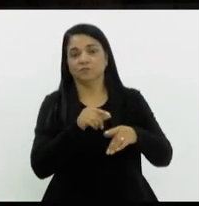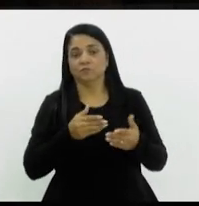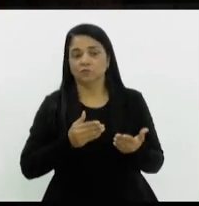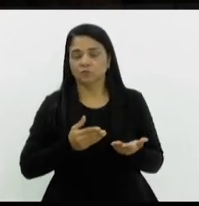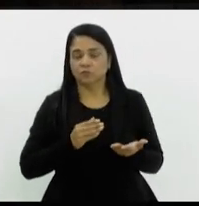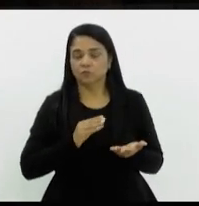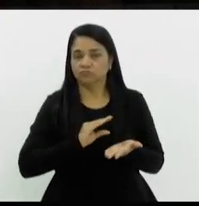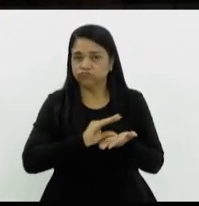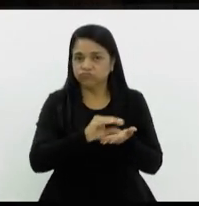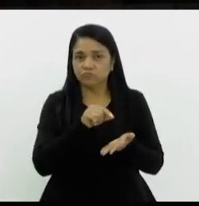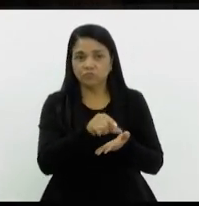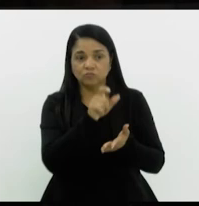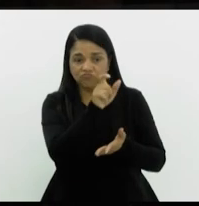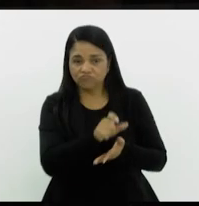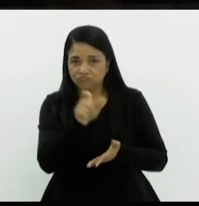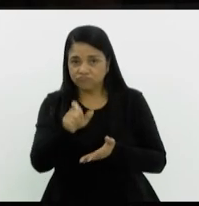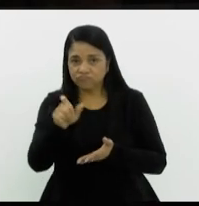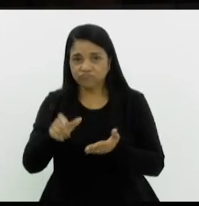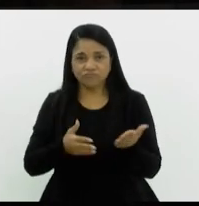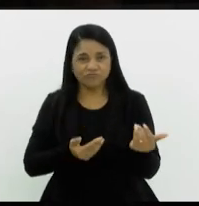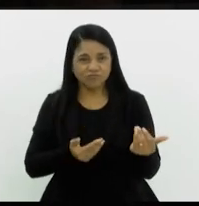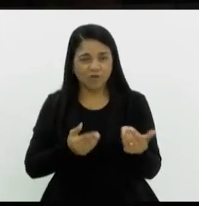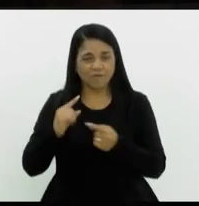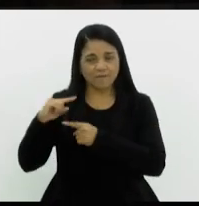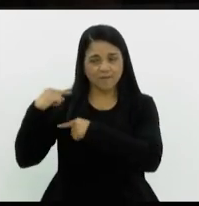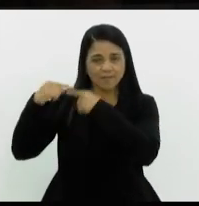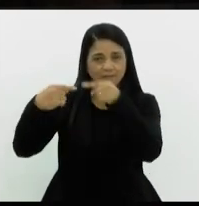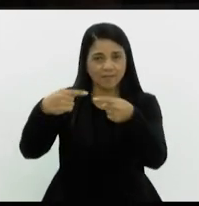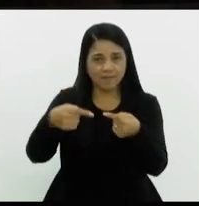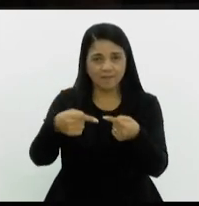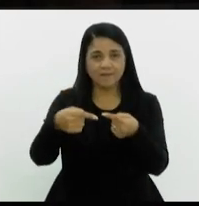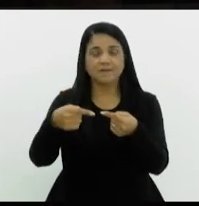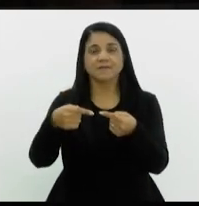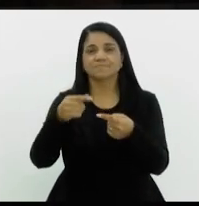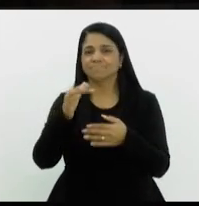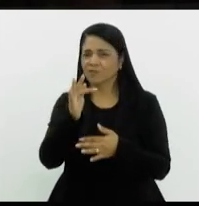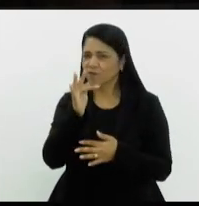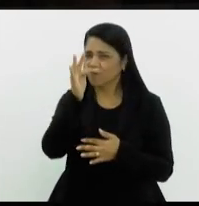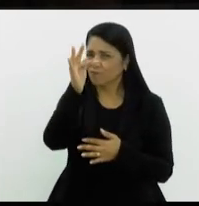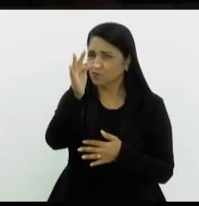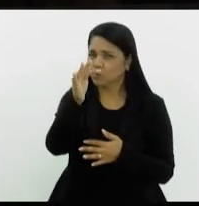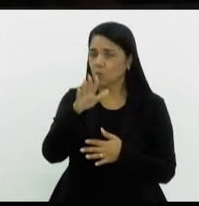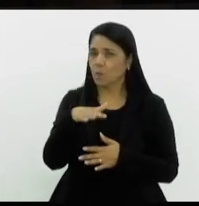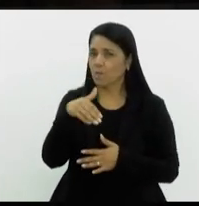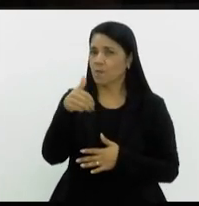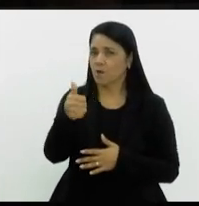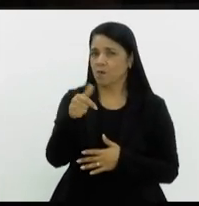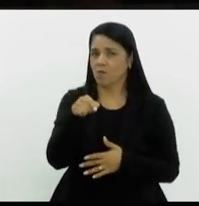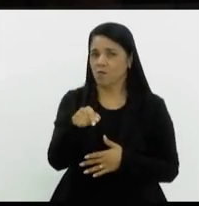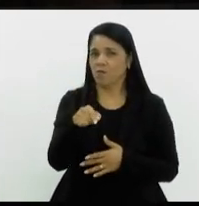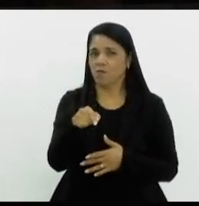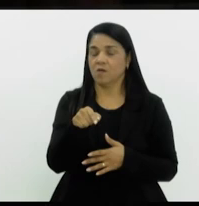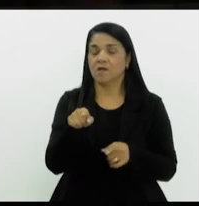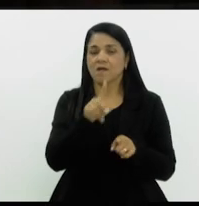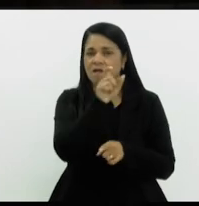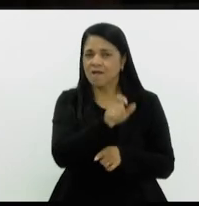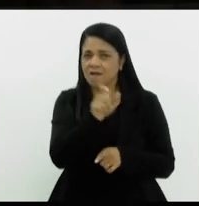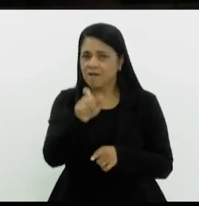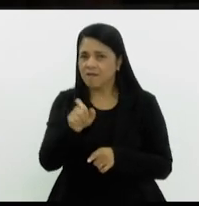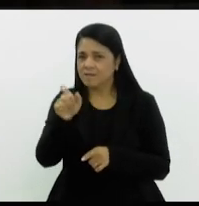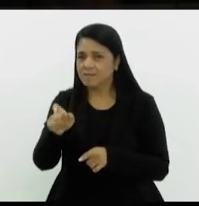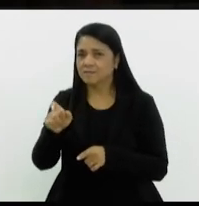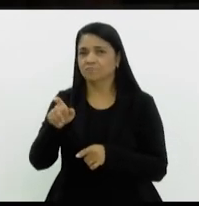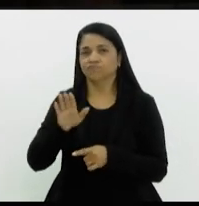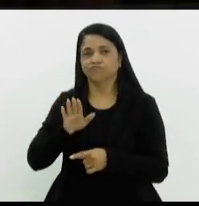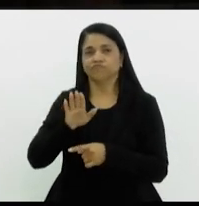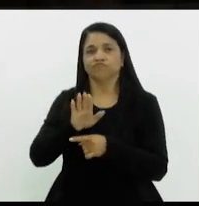plantando as sementes de um amanhã mais brilhante, onde cada indivíduo tem a oportunidade de florescer e